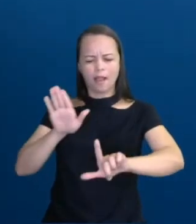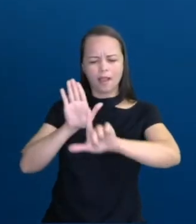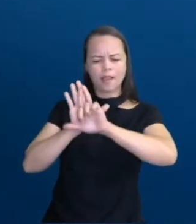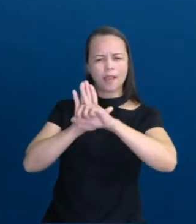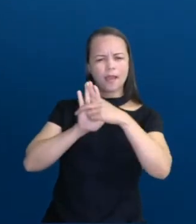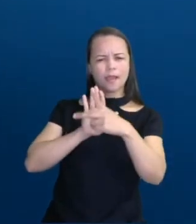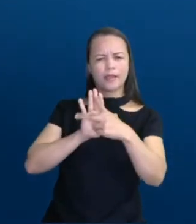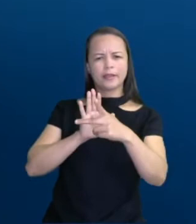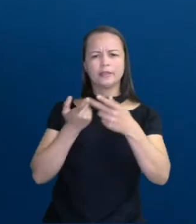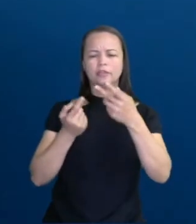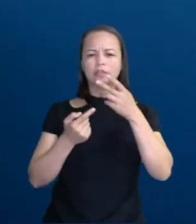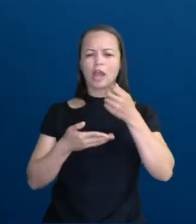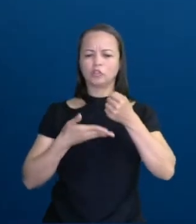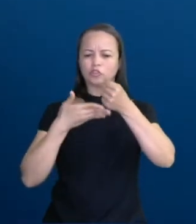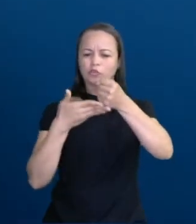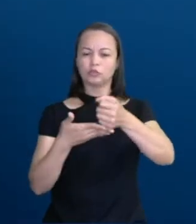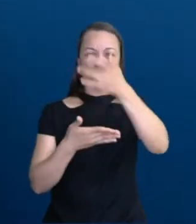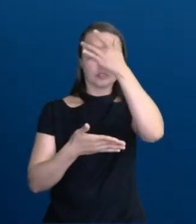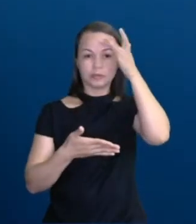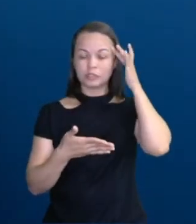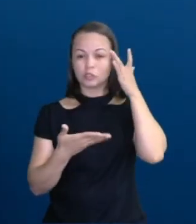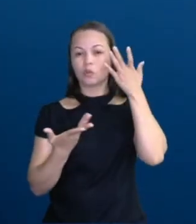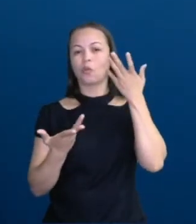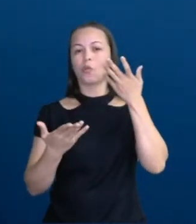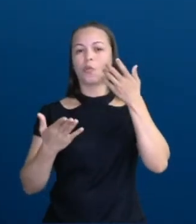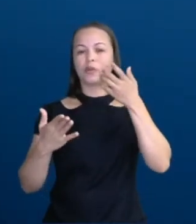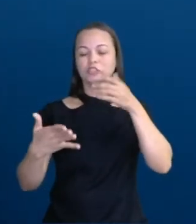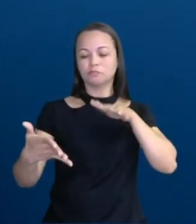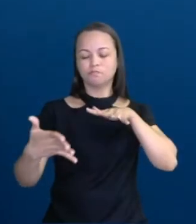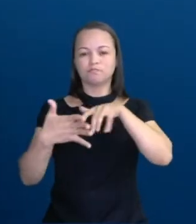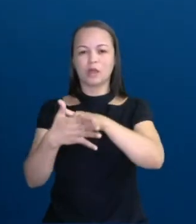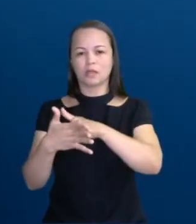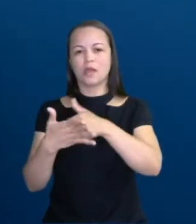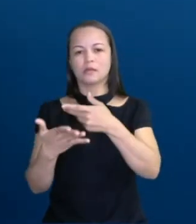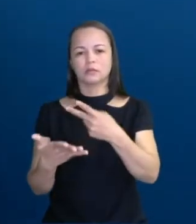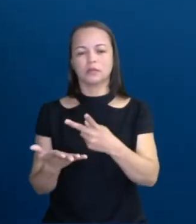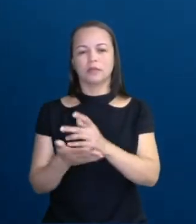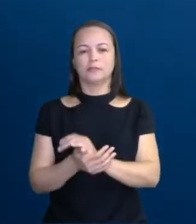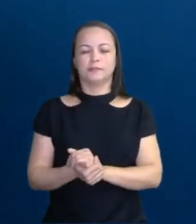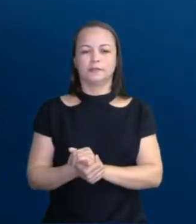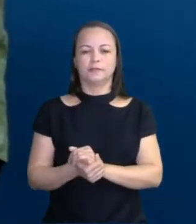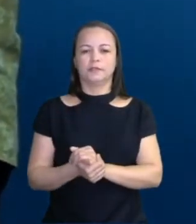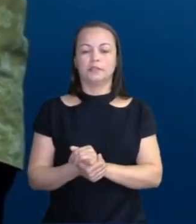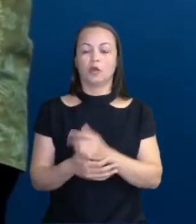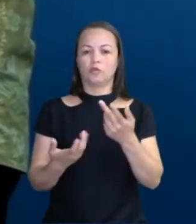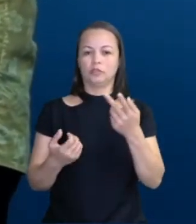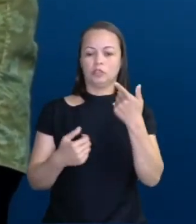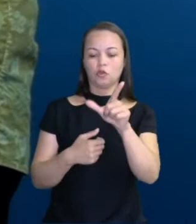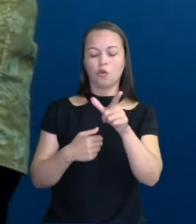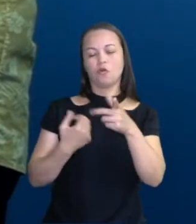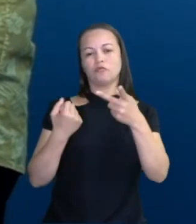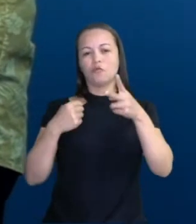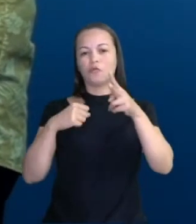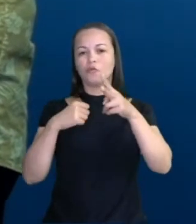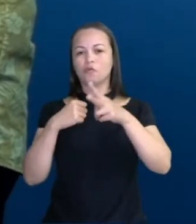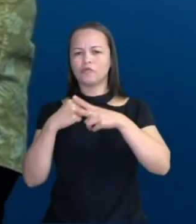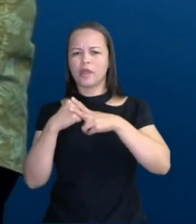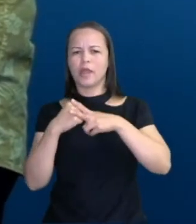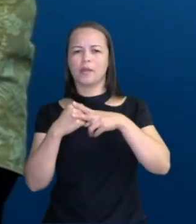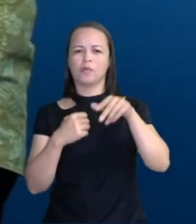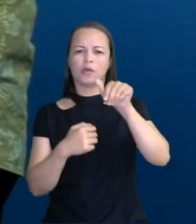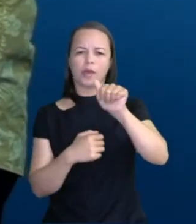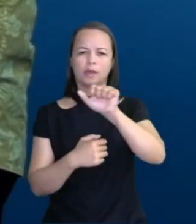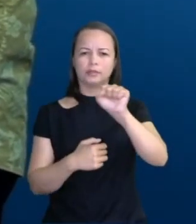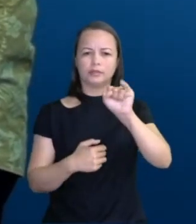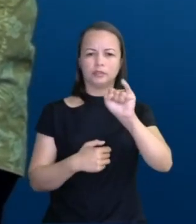assistir os familiares das vítimas de acidentes mais uma vez o verbo assistir Ah tá é